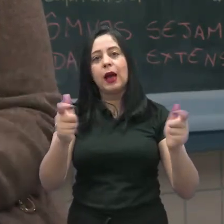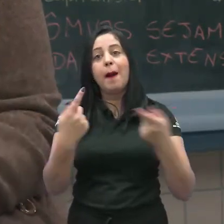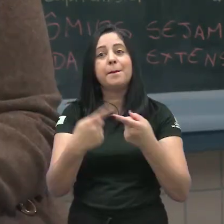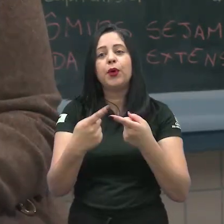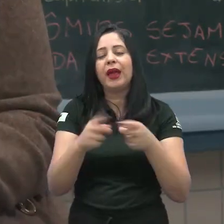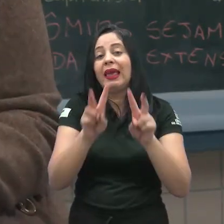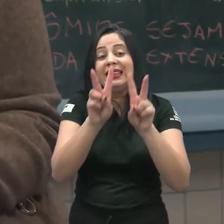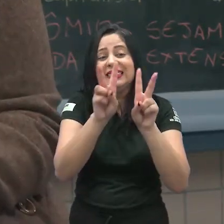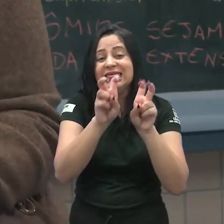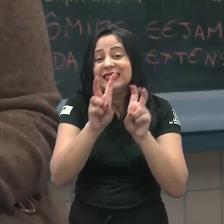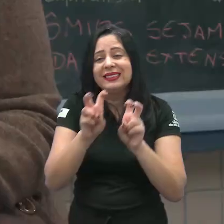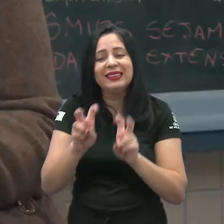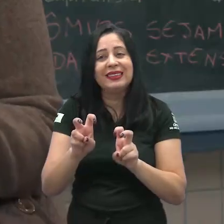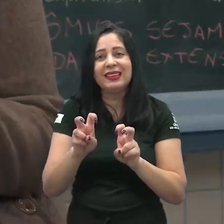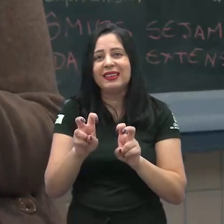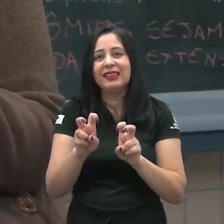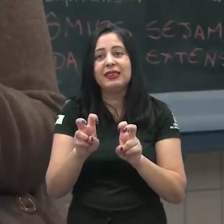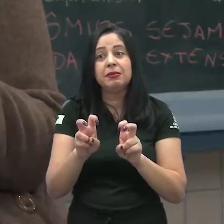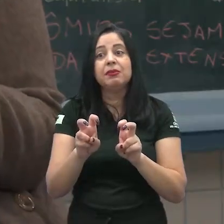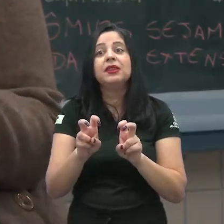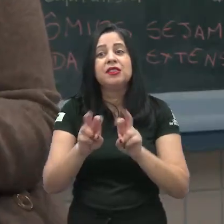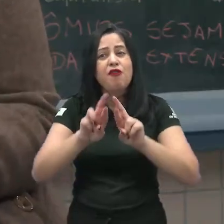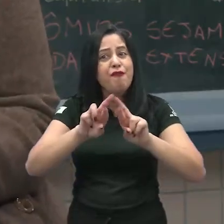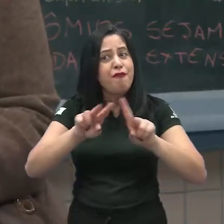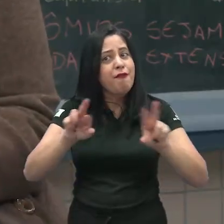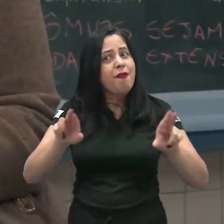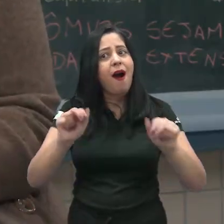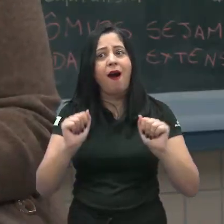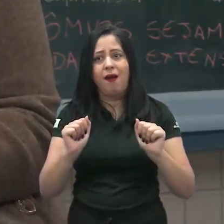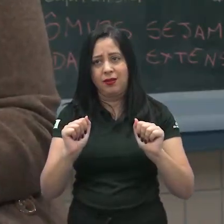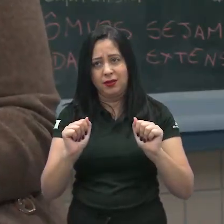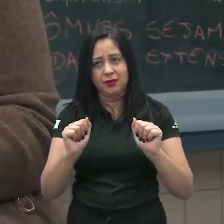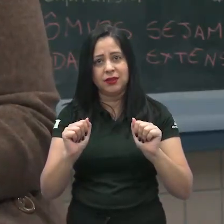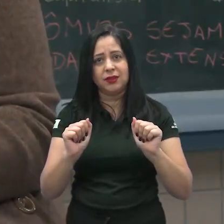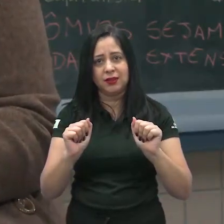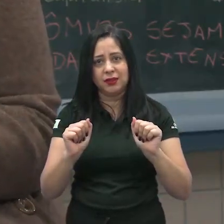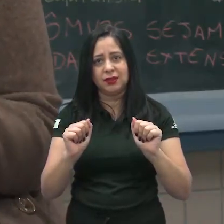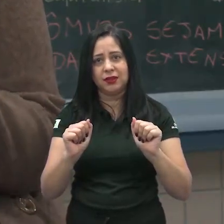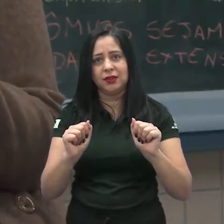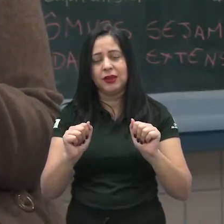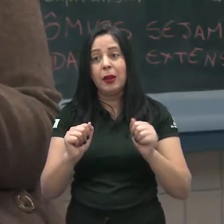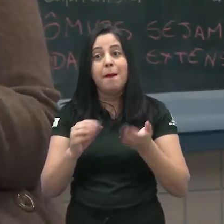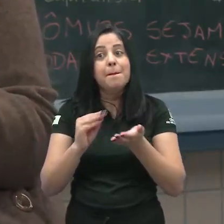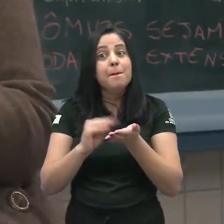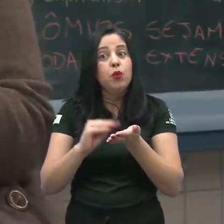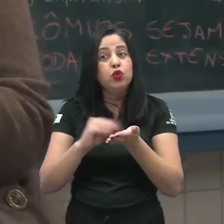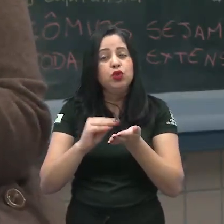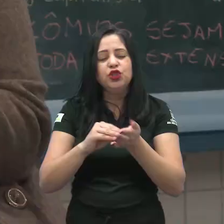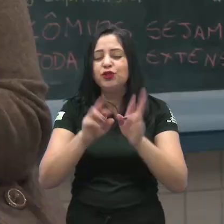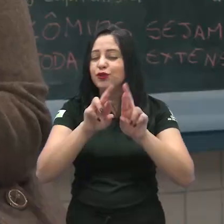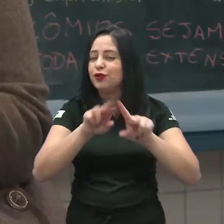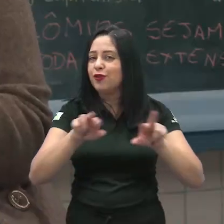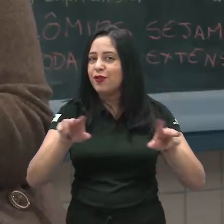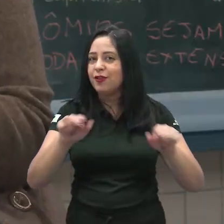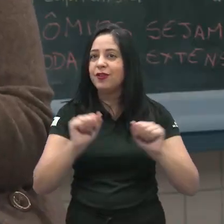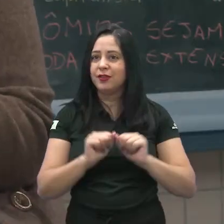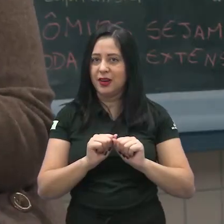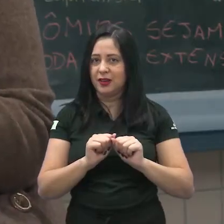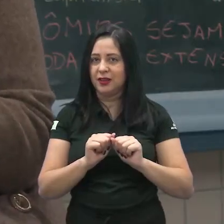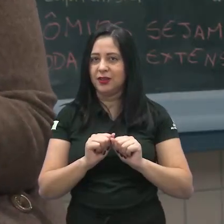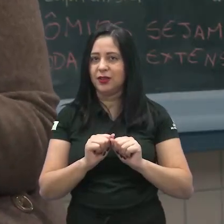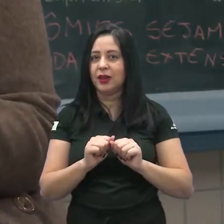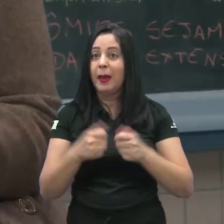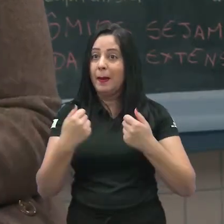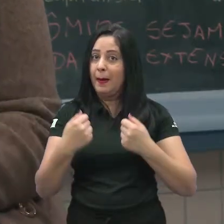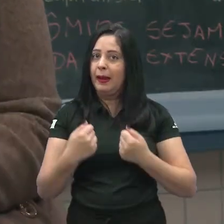questões que precisam ser cuidadas, né, para que não sejam agravadas,